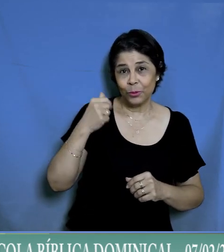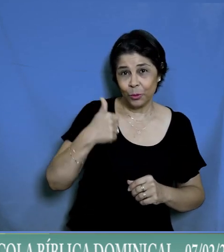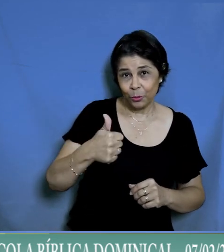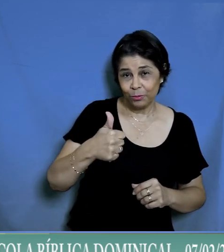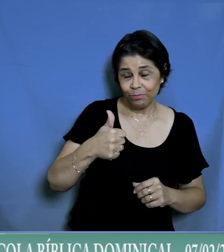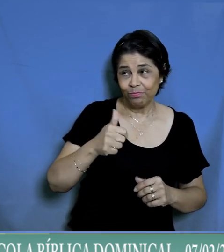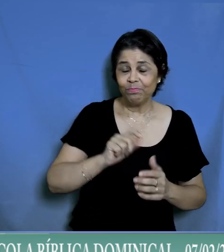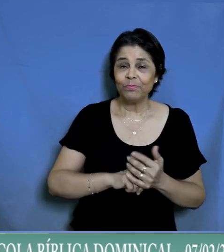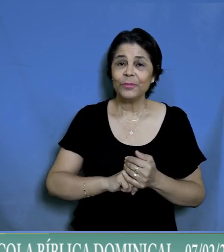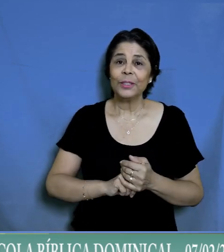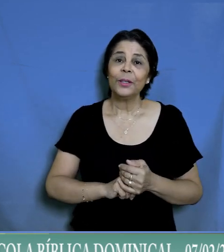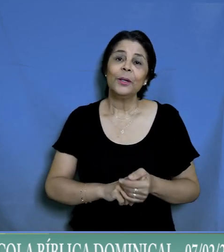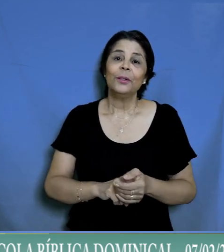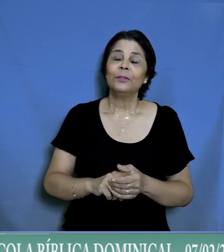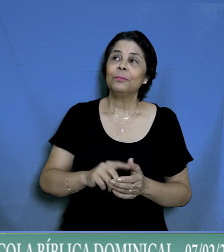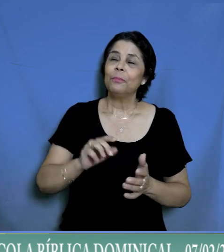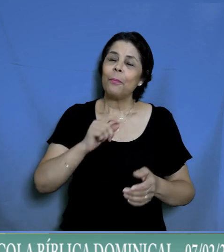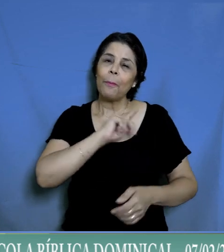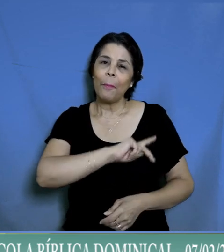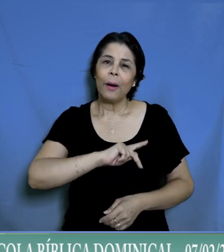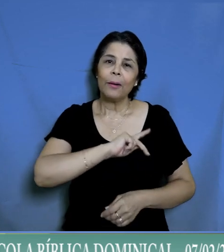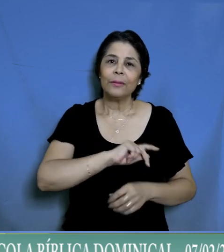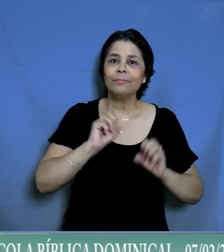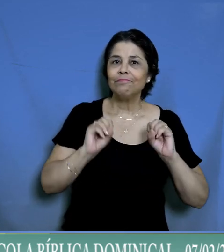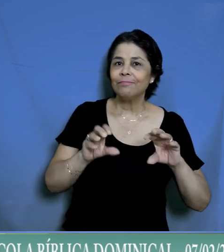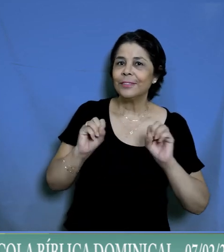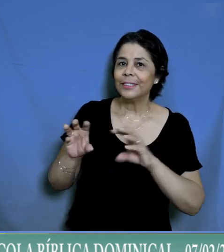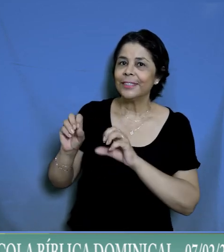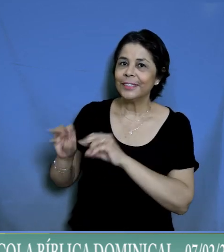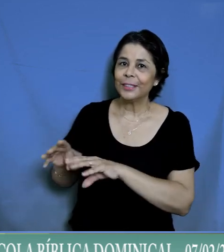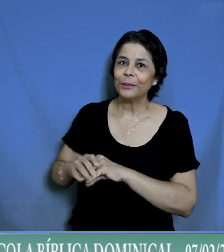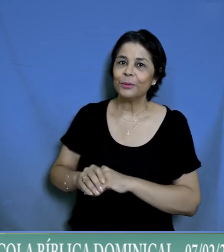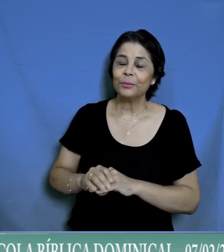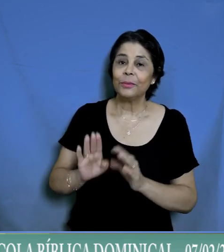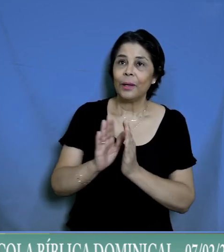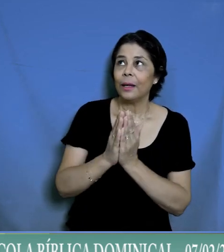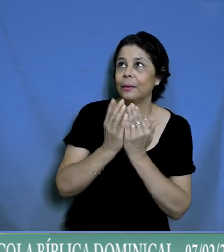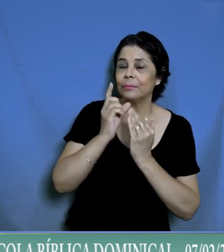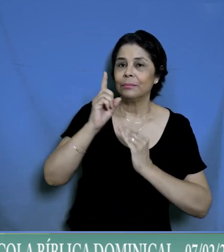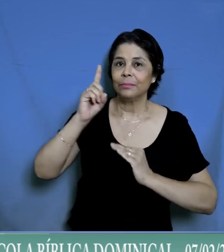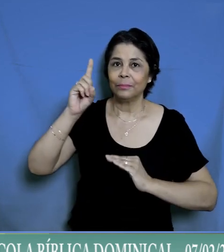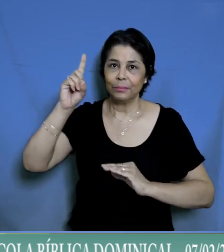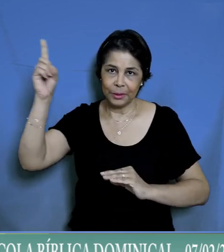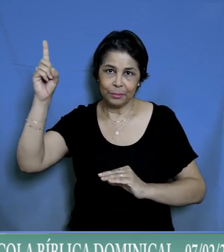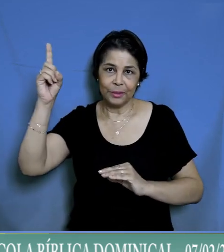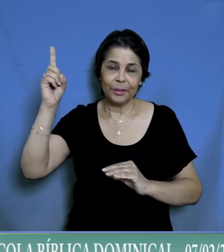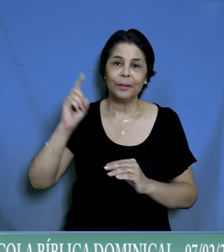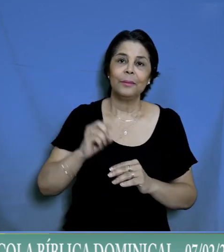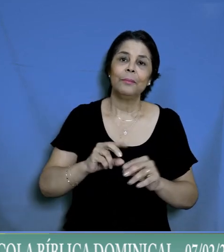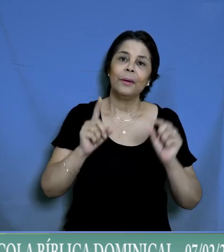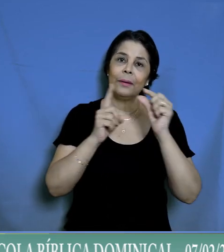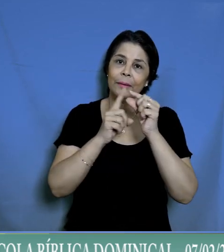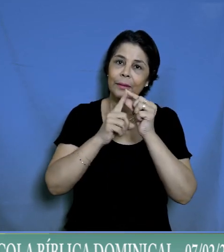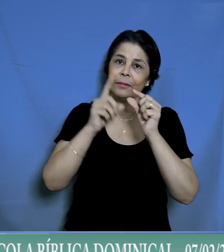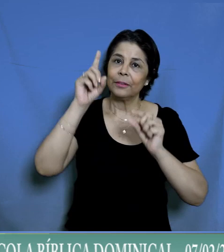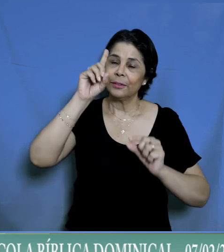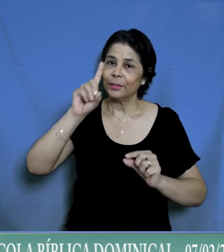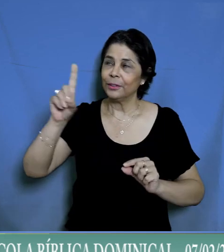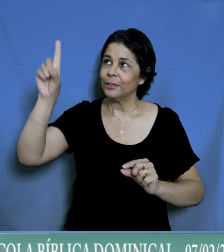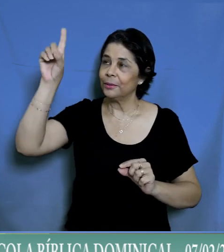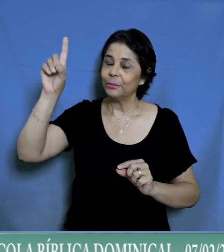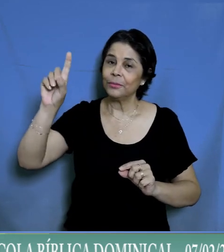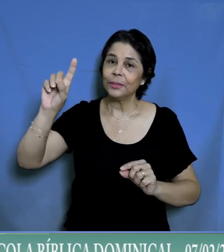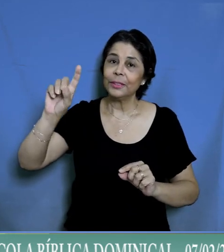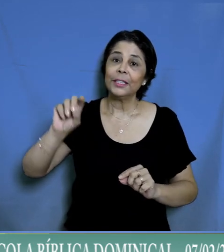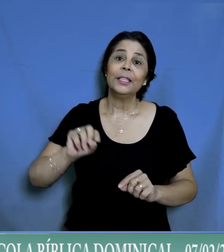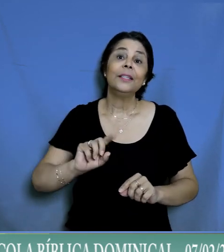prática da igreja, como só acontecer nos ensinos de Paulo. Paulo sempre dava a parte teórica, né,